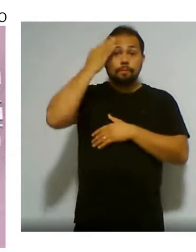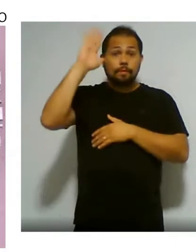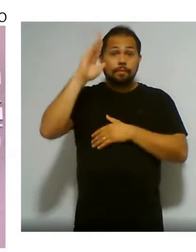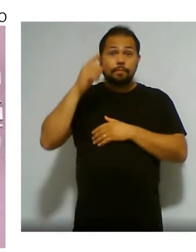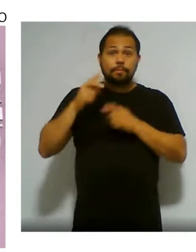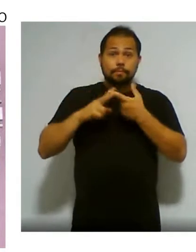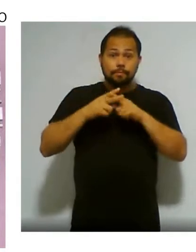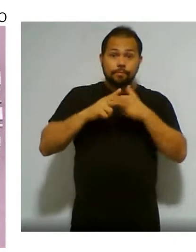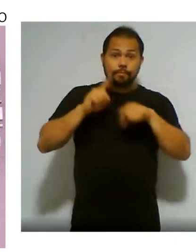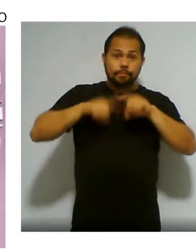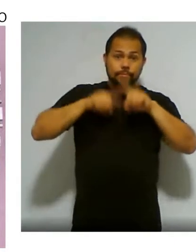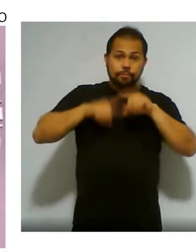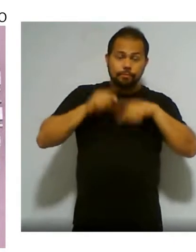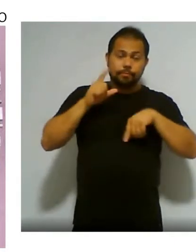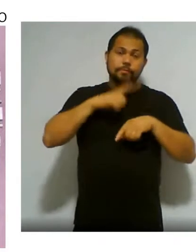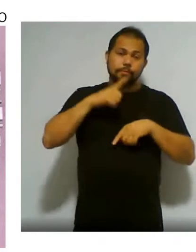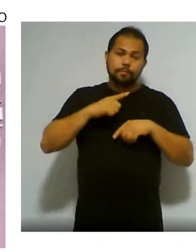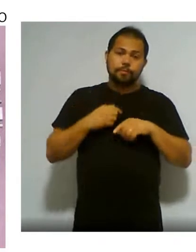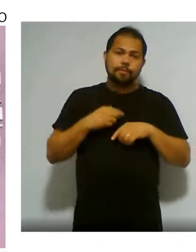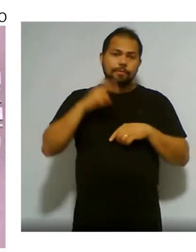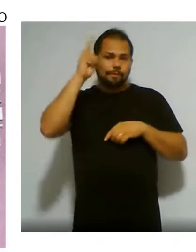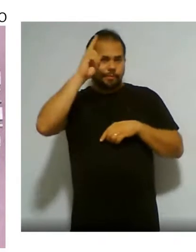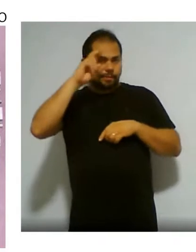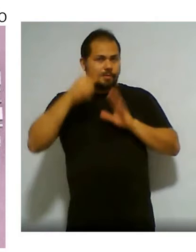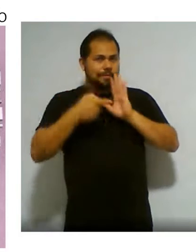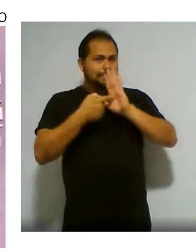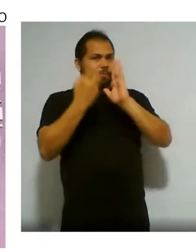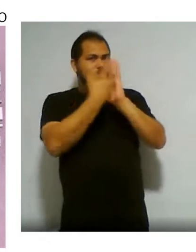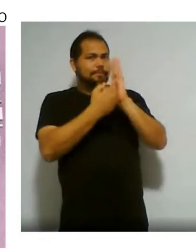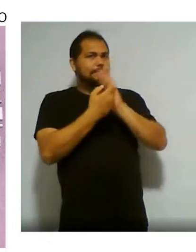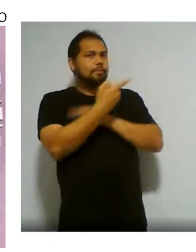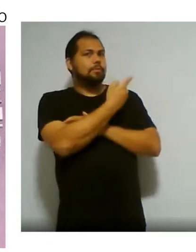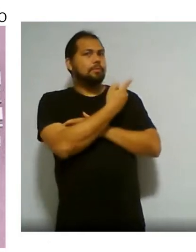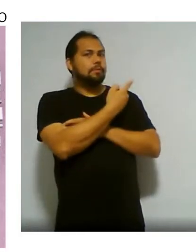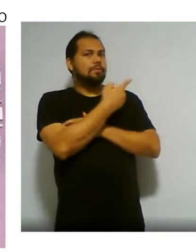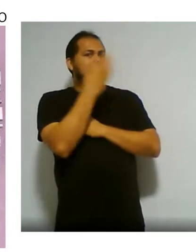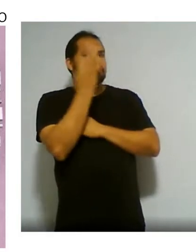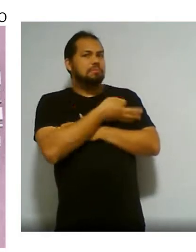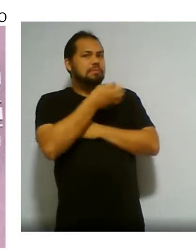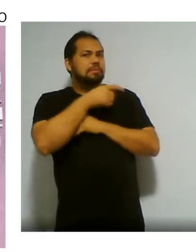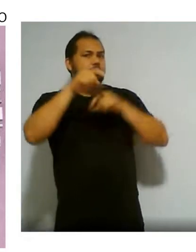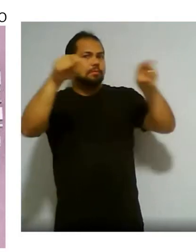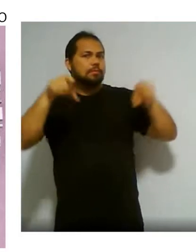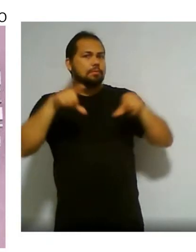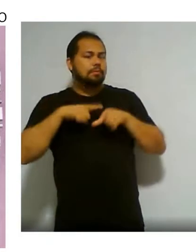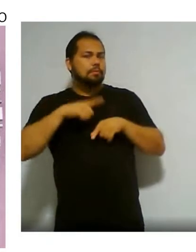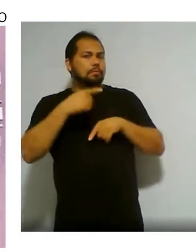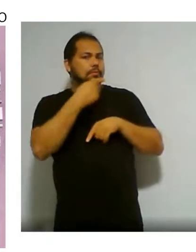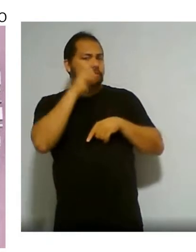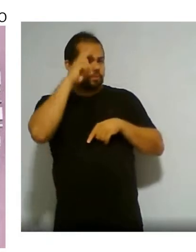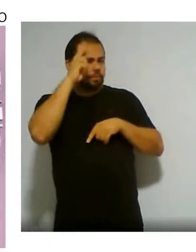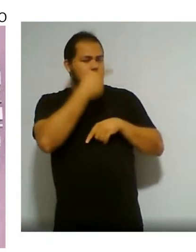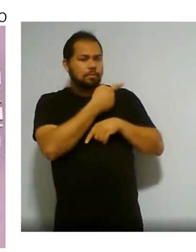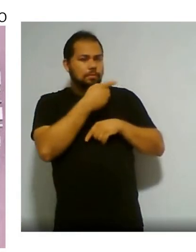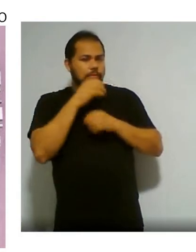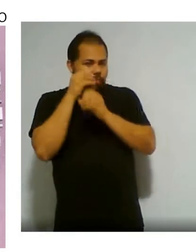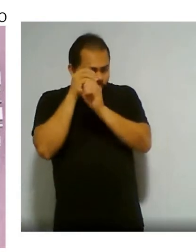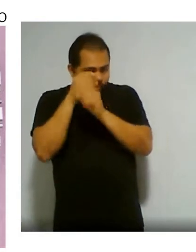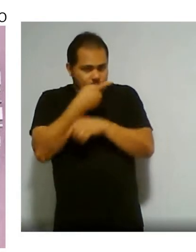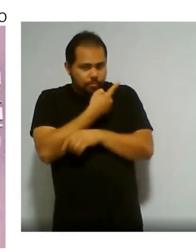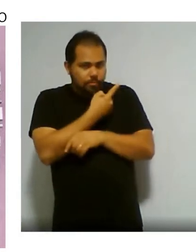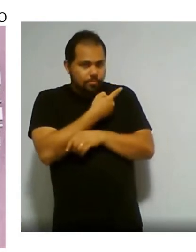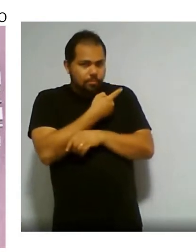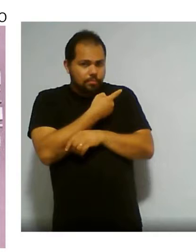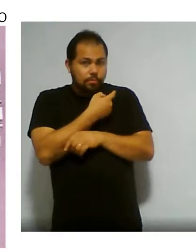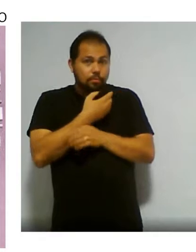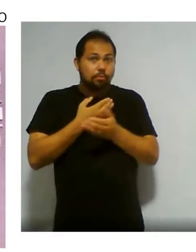relembrando a imagem da nossa placa-mãe. Essa é exatamente a placa-mãe que a gente trabalhou no nosso laboratório, né? Quando a gente passou dessa tarefa inicial que eu